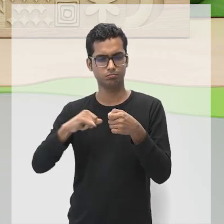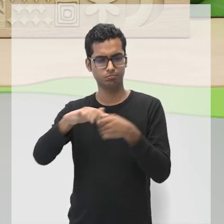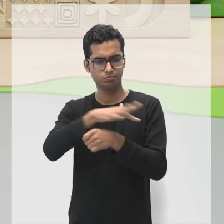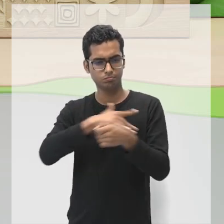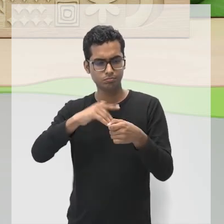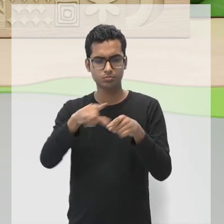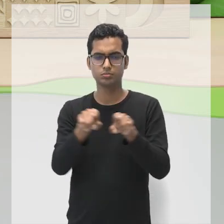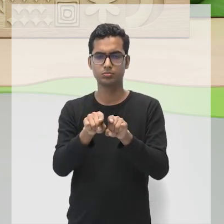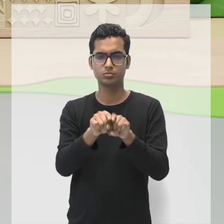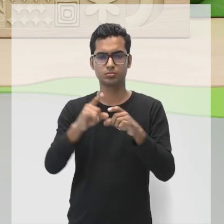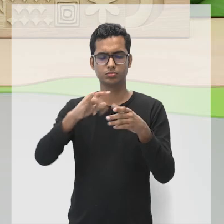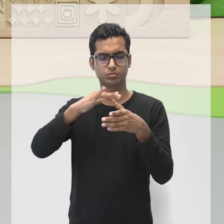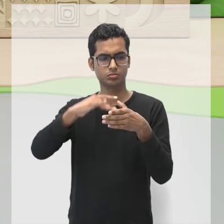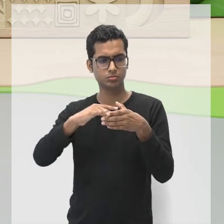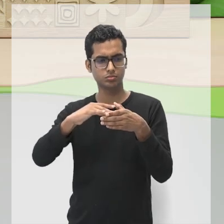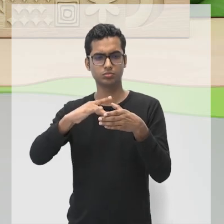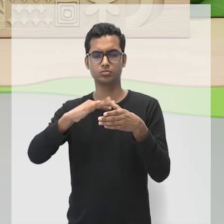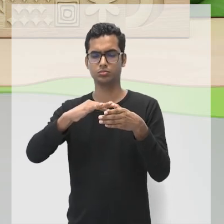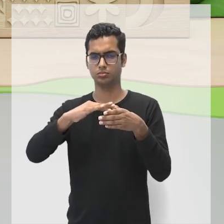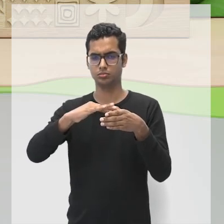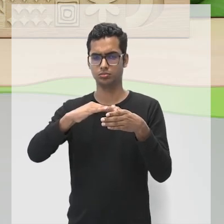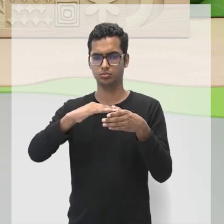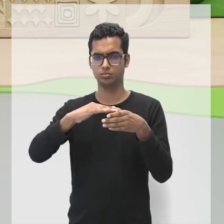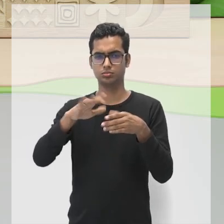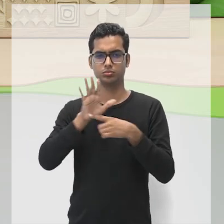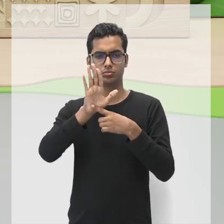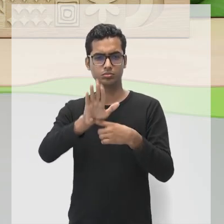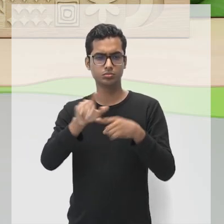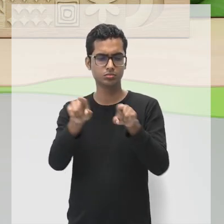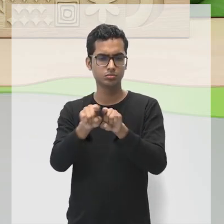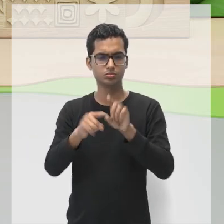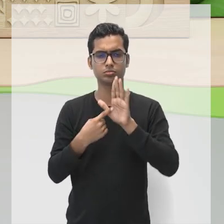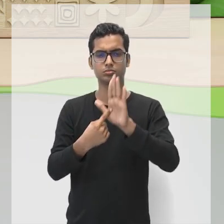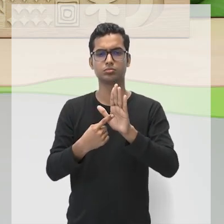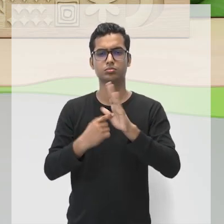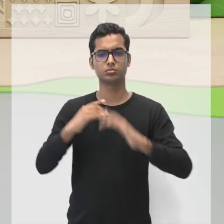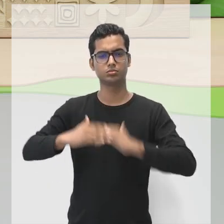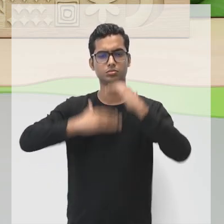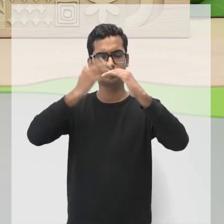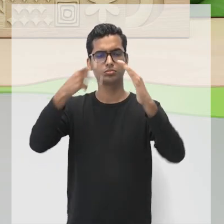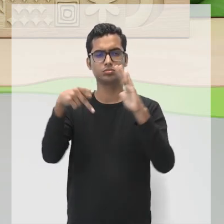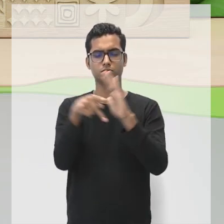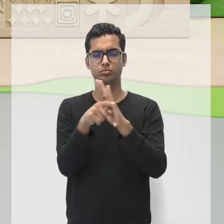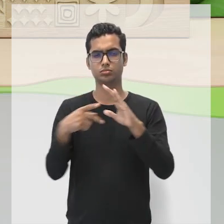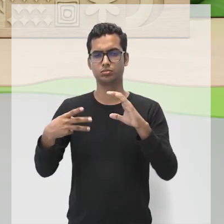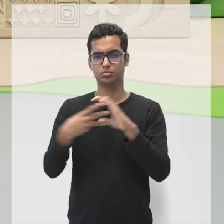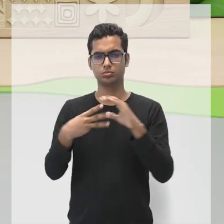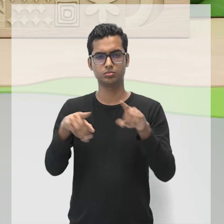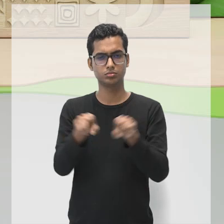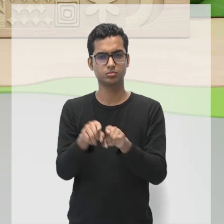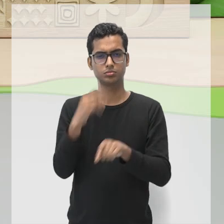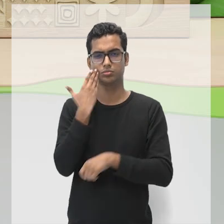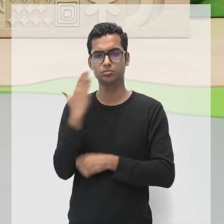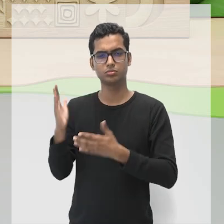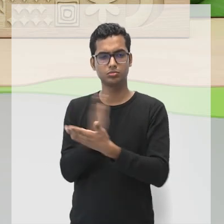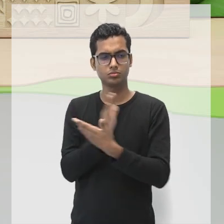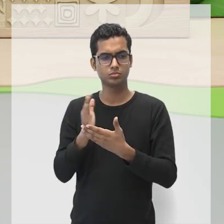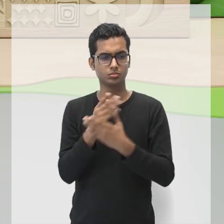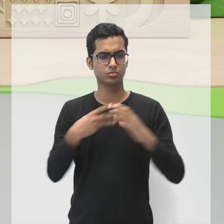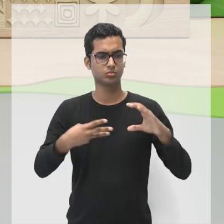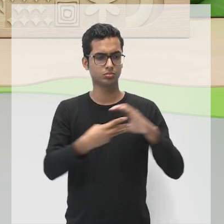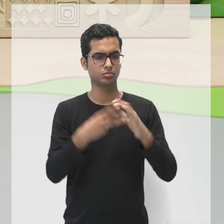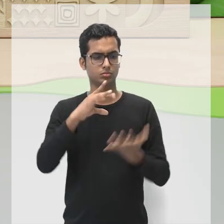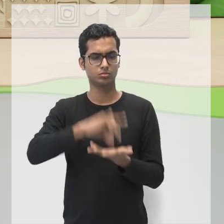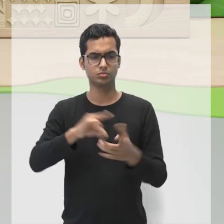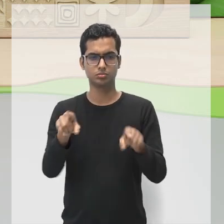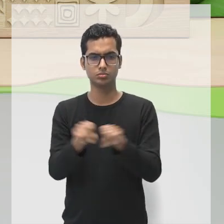celulares funcionam como os órgãos, como eu disse, e desempenham as atividades celulares. Em algumas